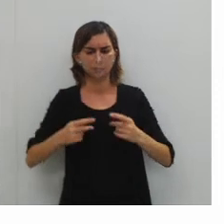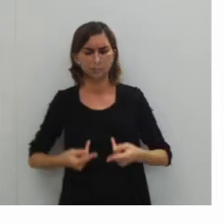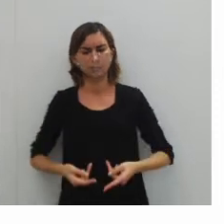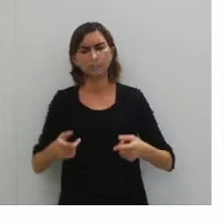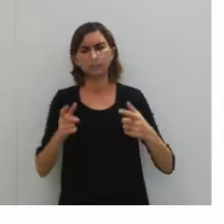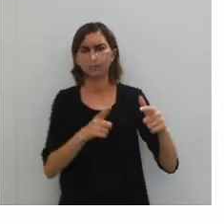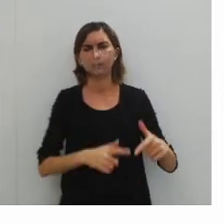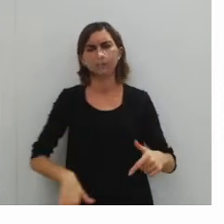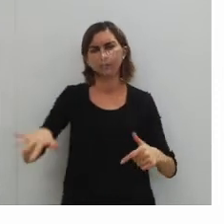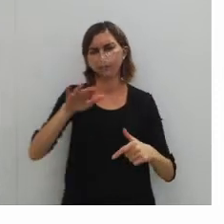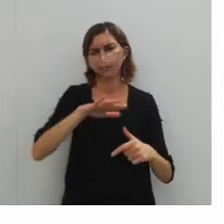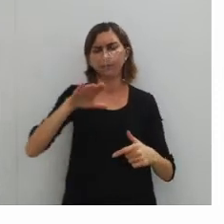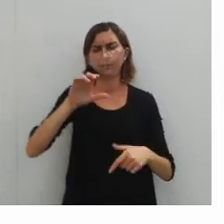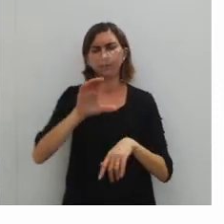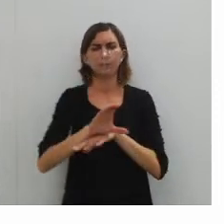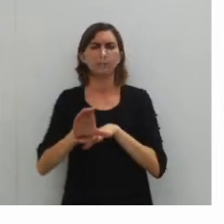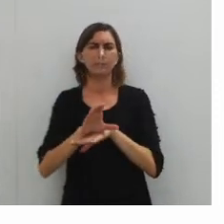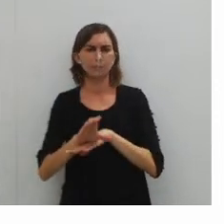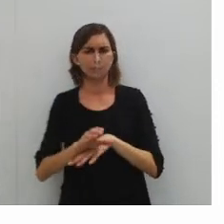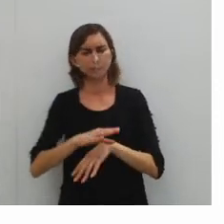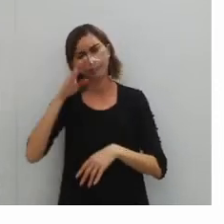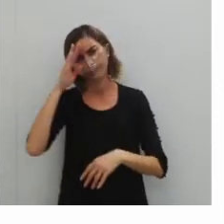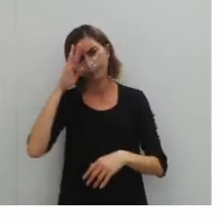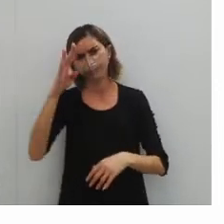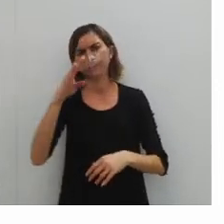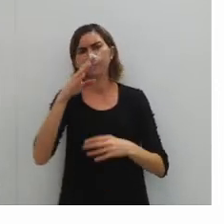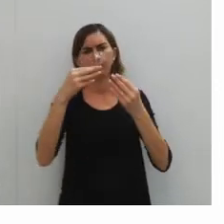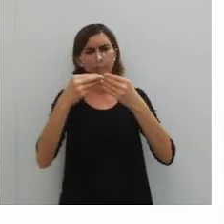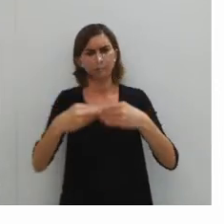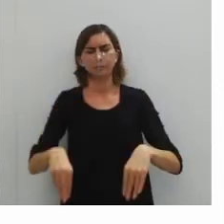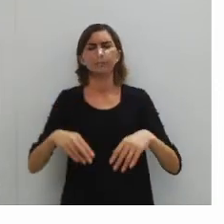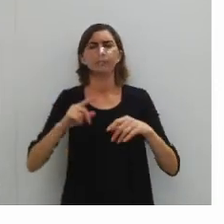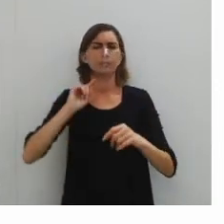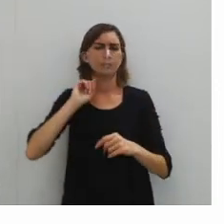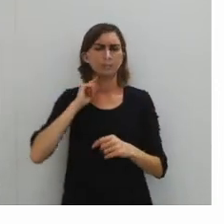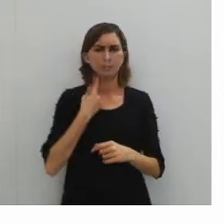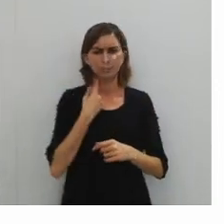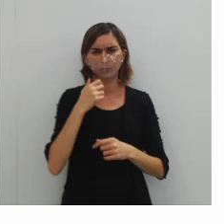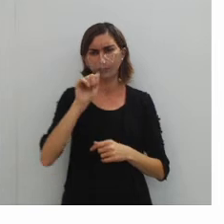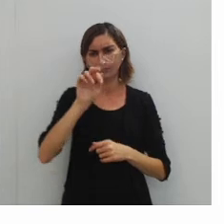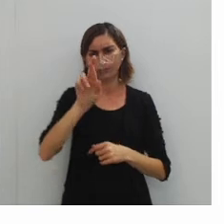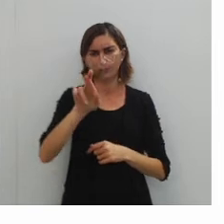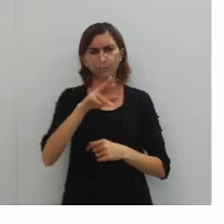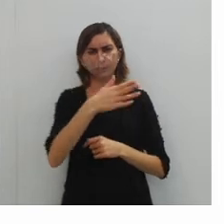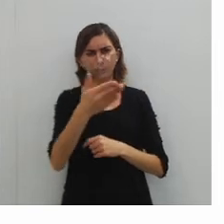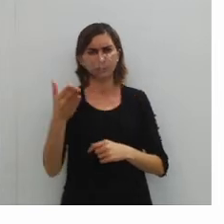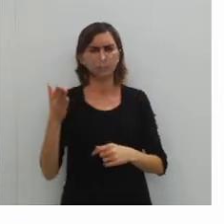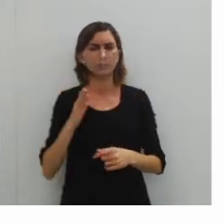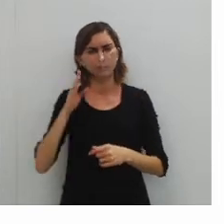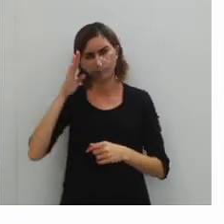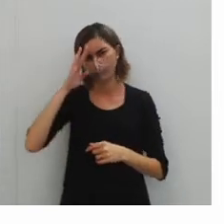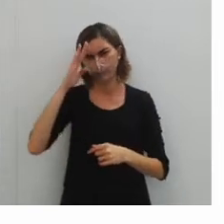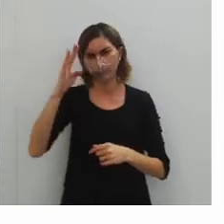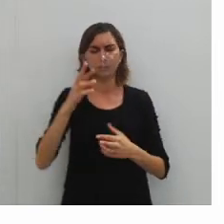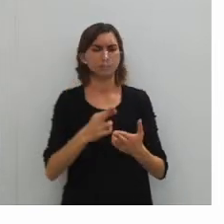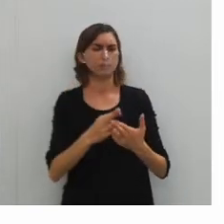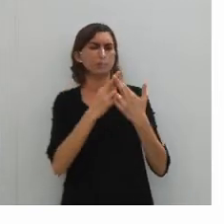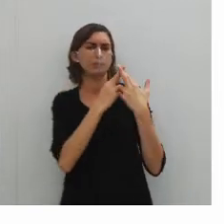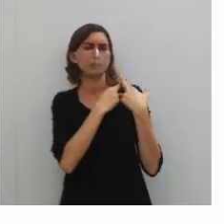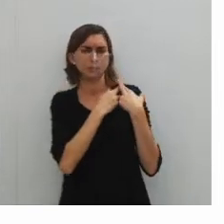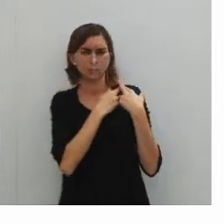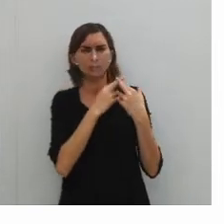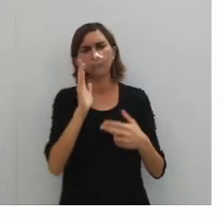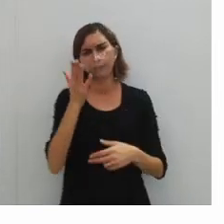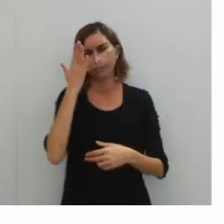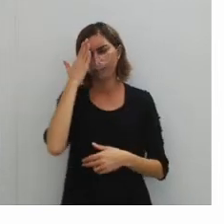ambiente, como o gás carbônico, é a principal causa da poluição do ar. Os principais responsáveis, como a gente